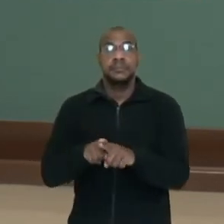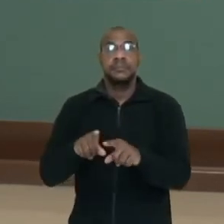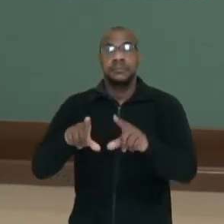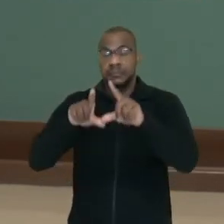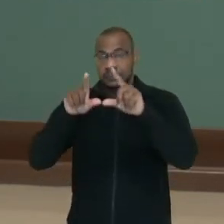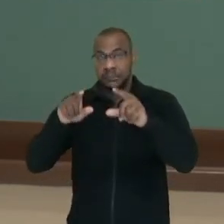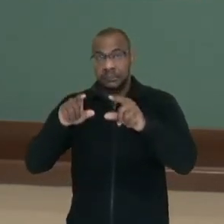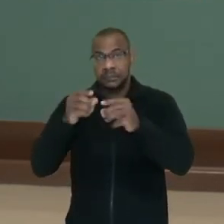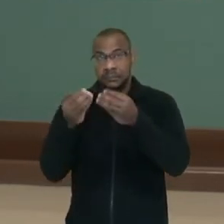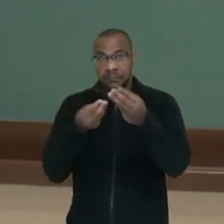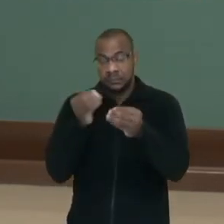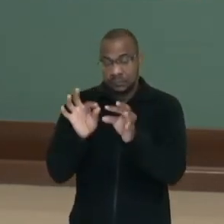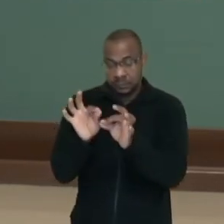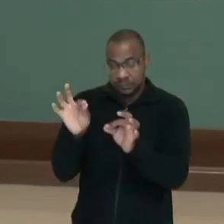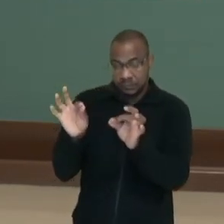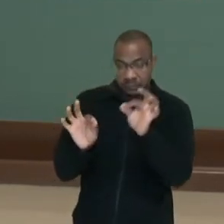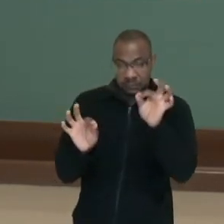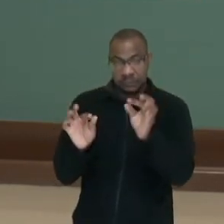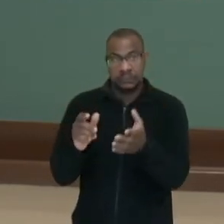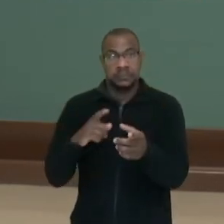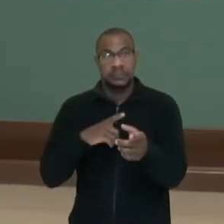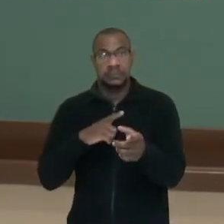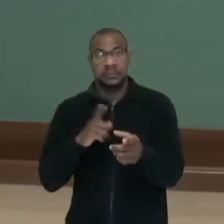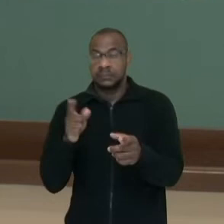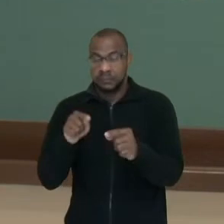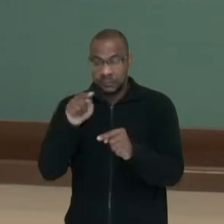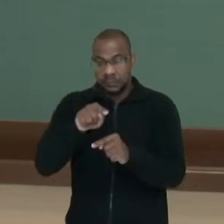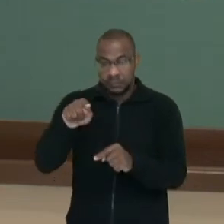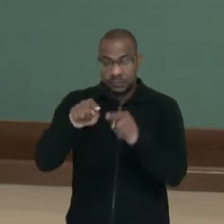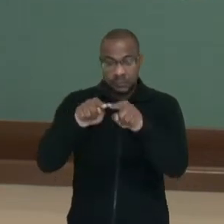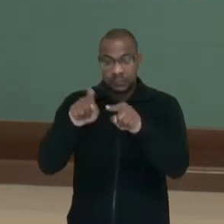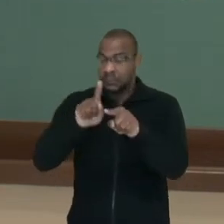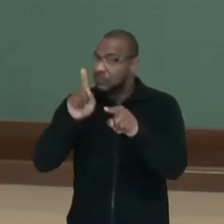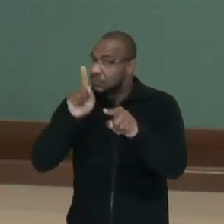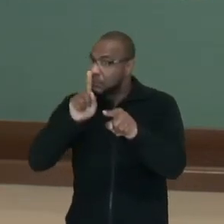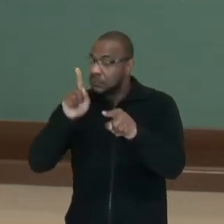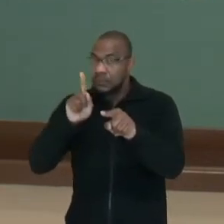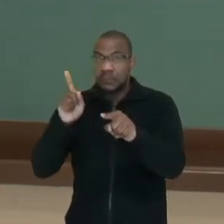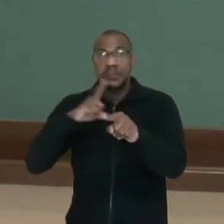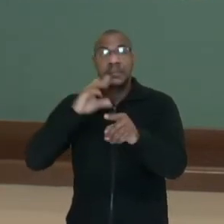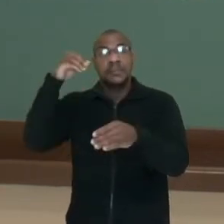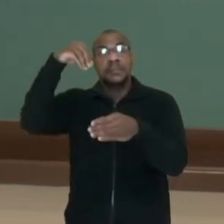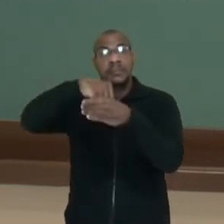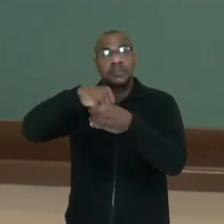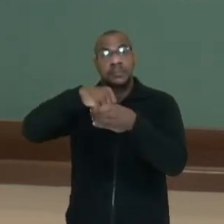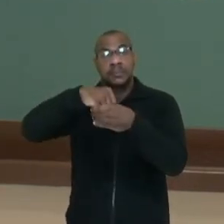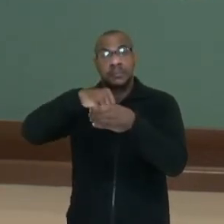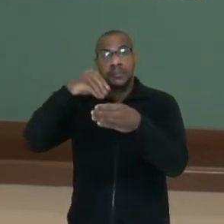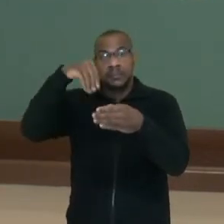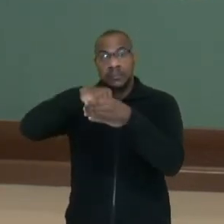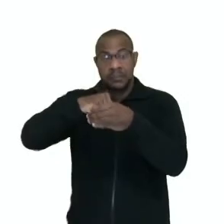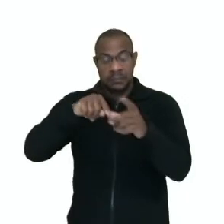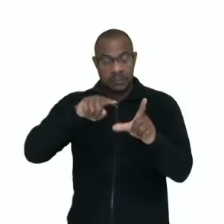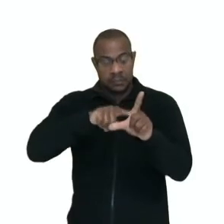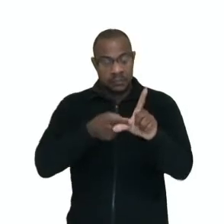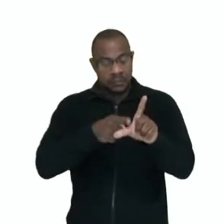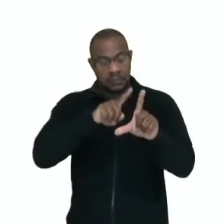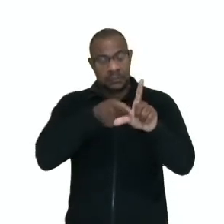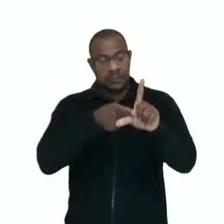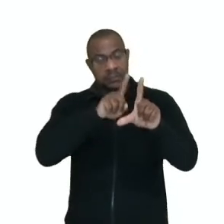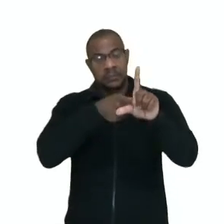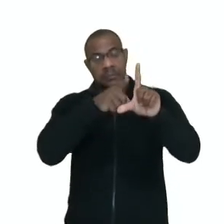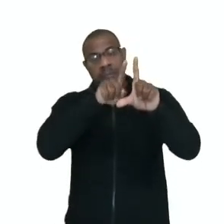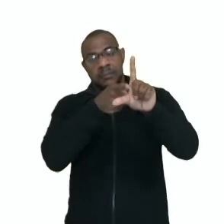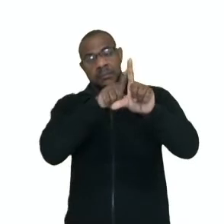polígono. Então, agora, repare que eu não estou falando do ângulo central. Estou falando do ângulo interno, esse ângulozinho aqui, ó. Como é que eu faço